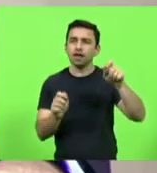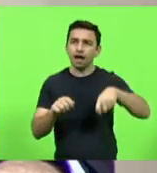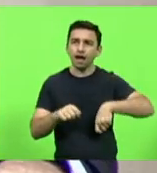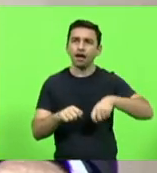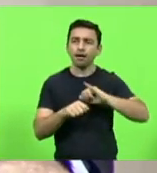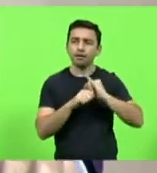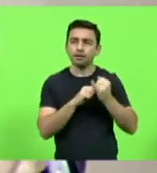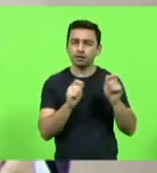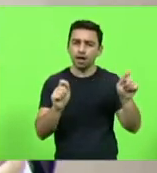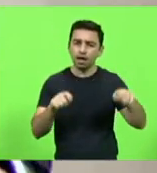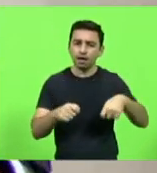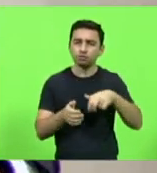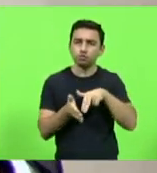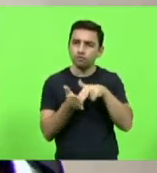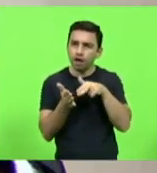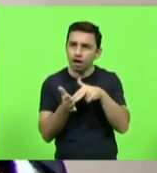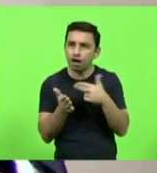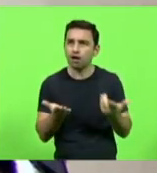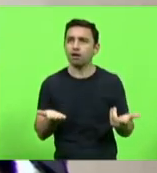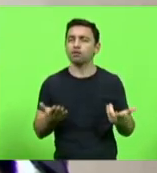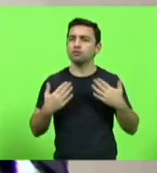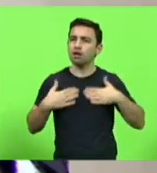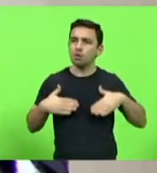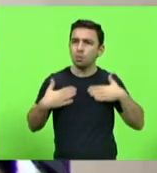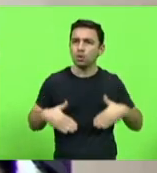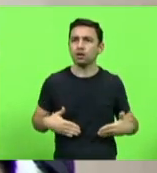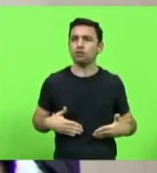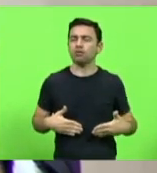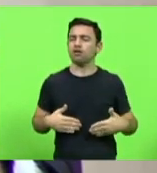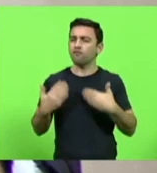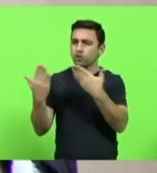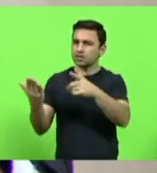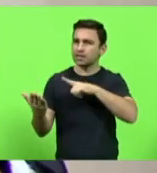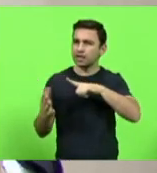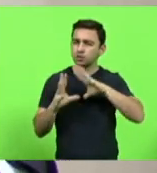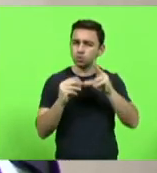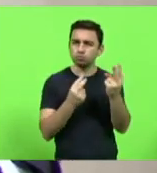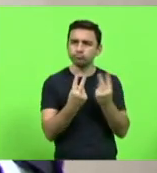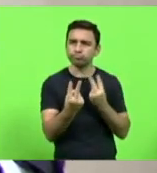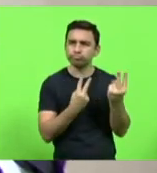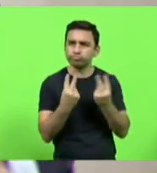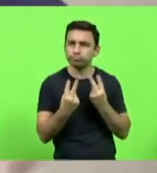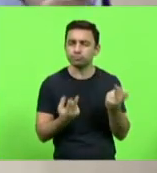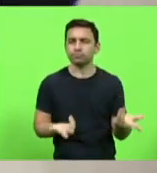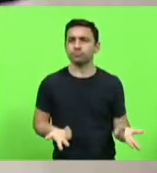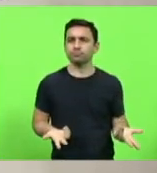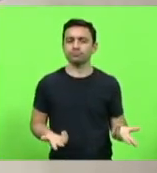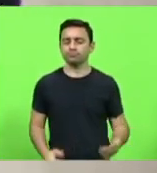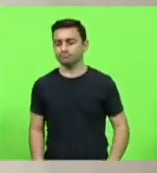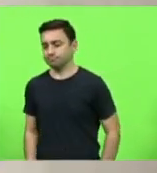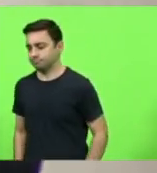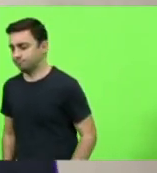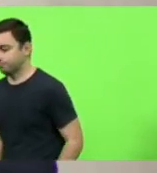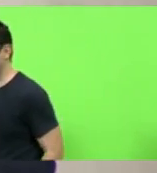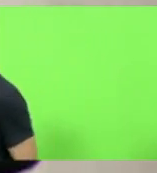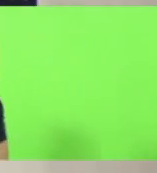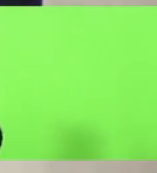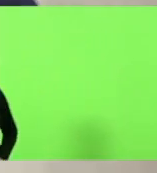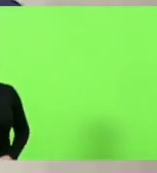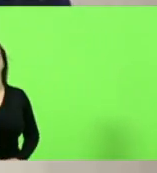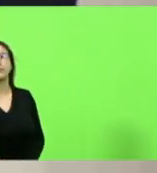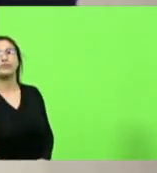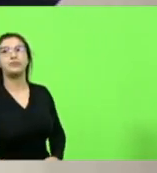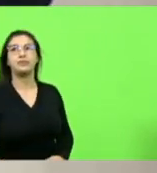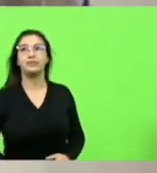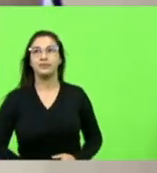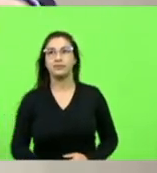Vossa Excelência tem a Via Expressa duplicada. Vossa Excelência tem a 101 duplicada. Eu tenho a 470, onde